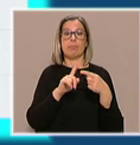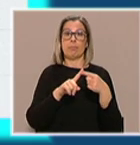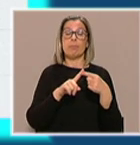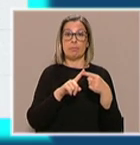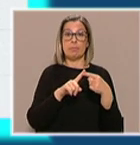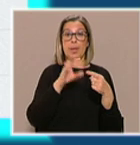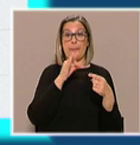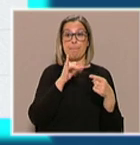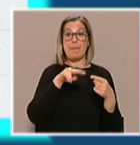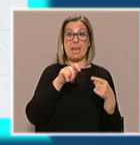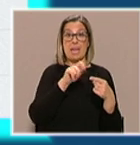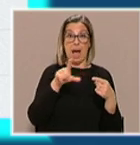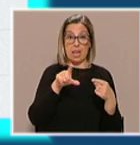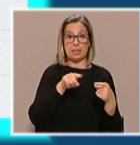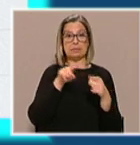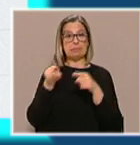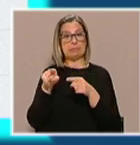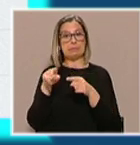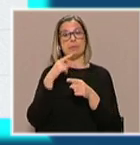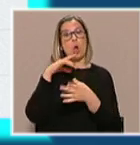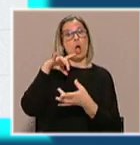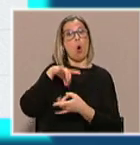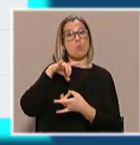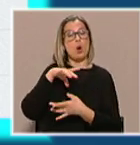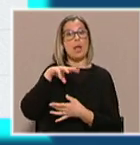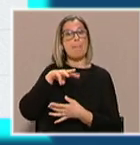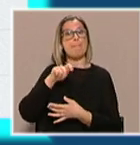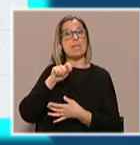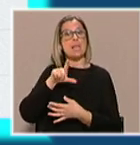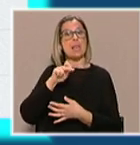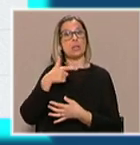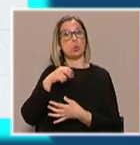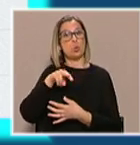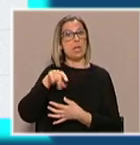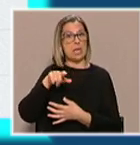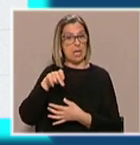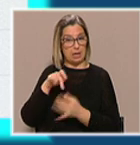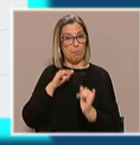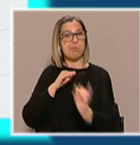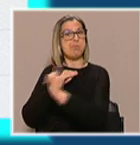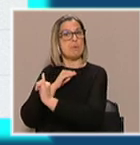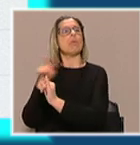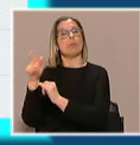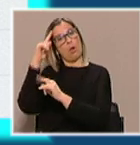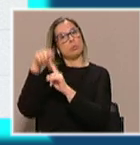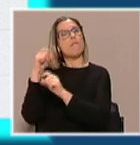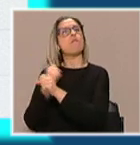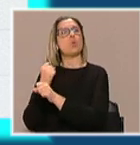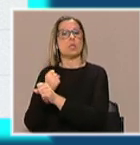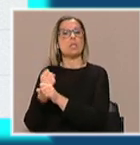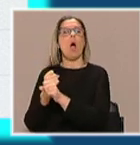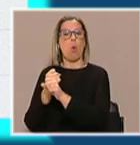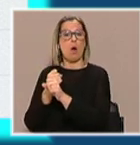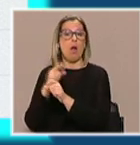é responsável pela síntese de melatonina. E qual a sua função? esta já todos conseguimos responder, é